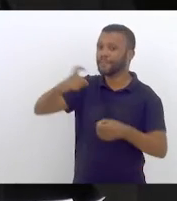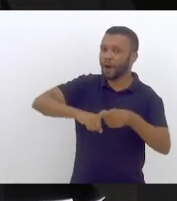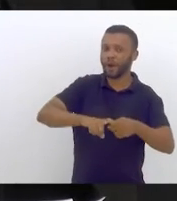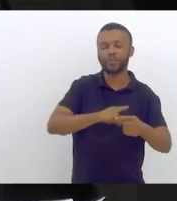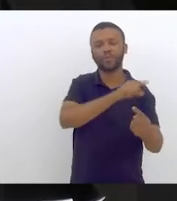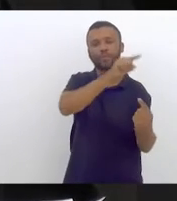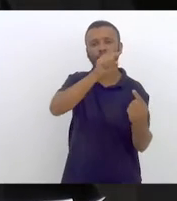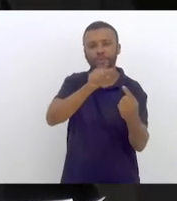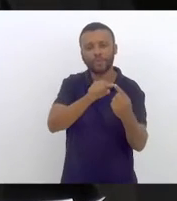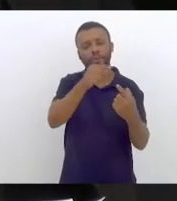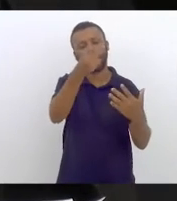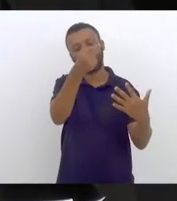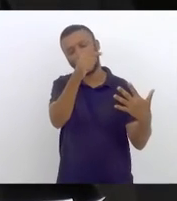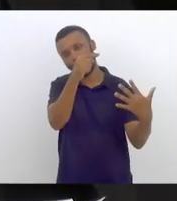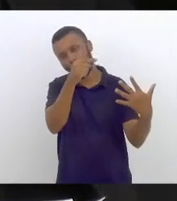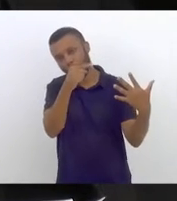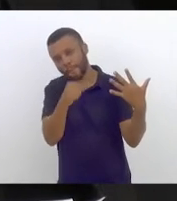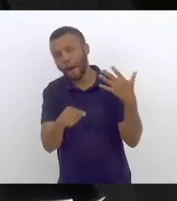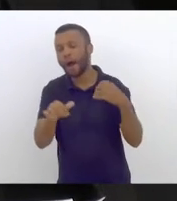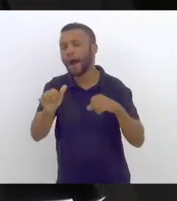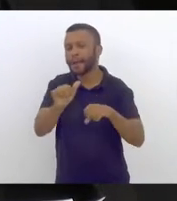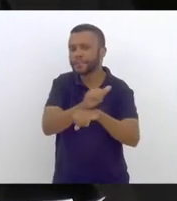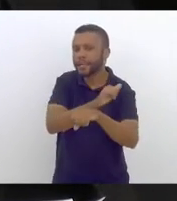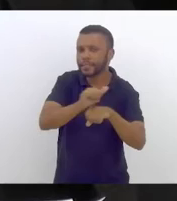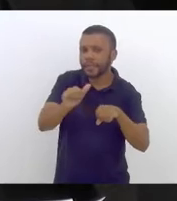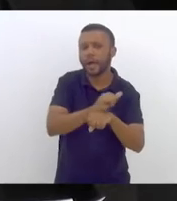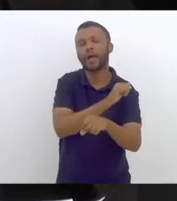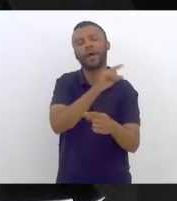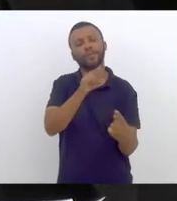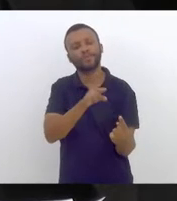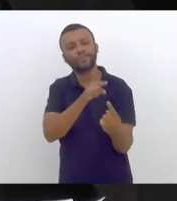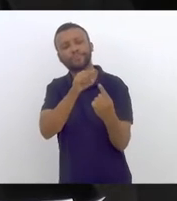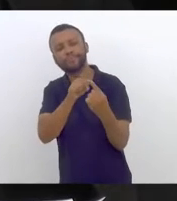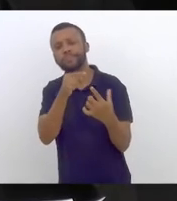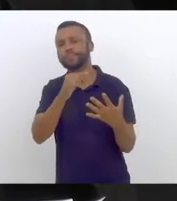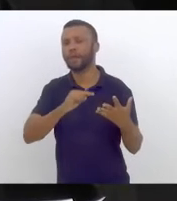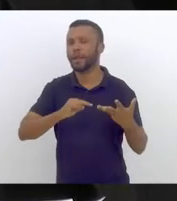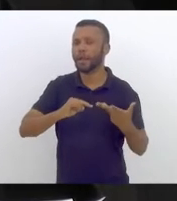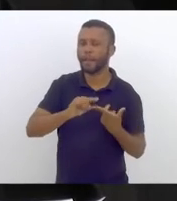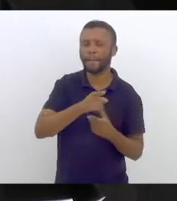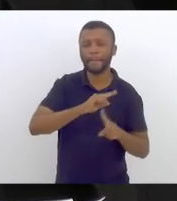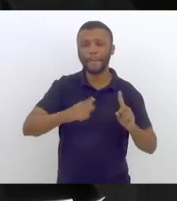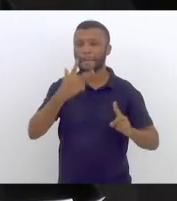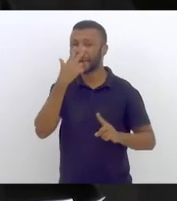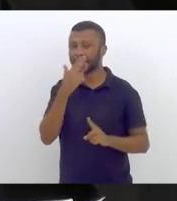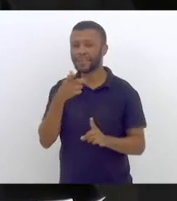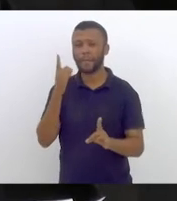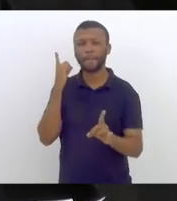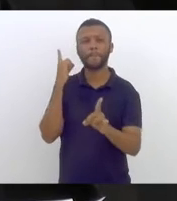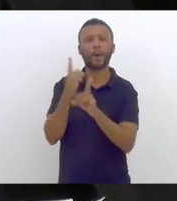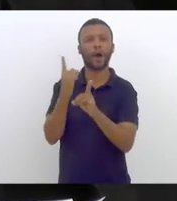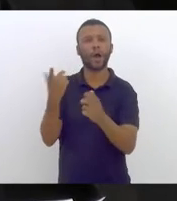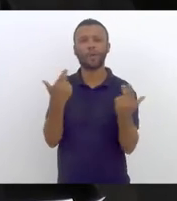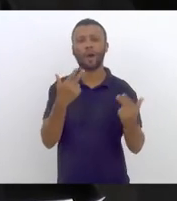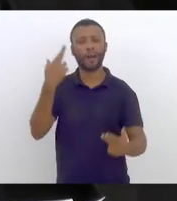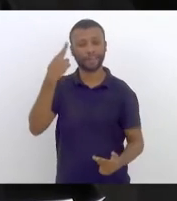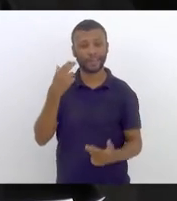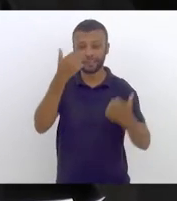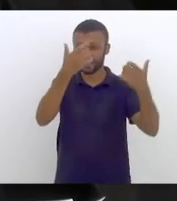estratégicos, originários. Ao contrário, parece terem descoberto, como disse aqui a Renata, uma galinha dos ovos de ouro,